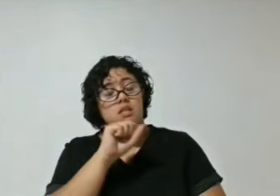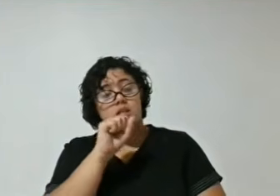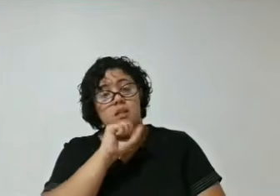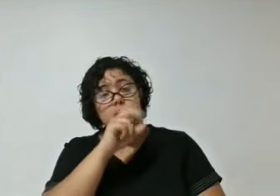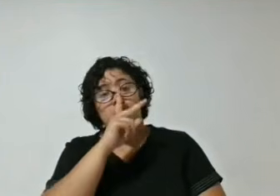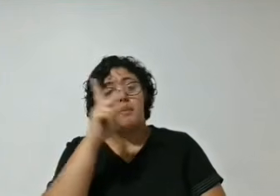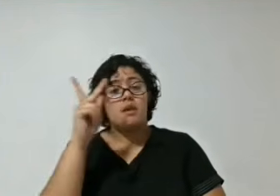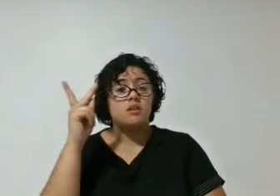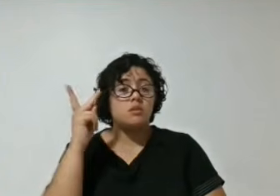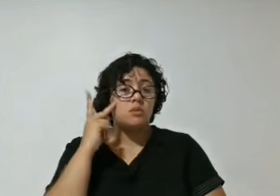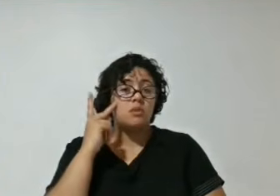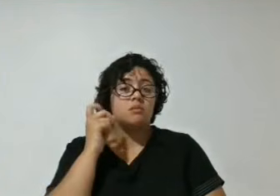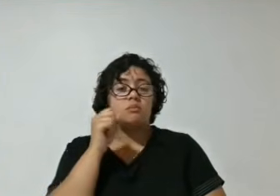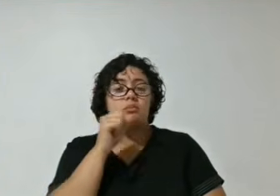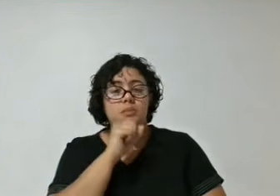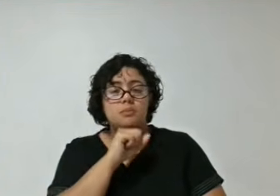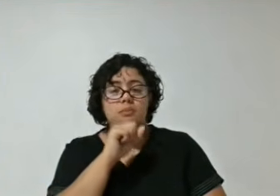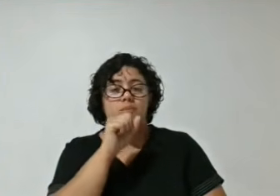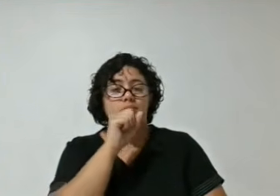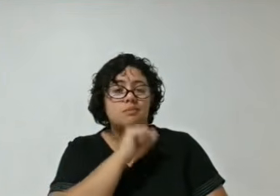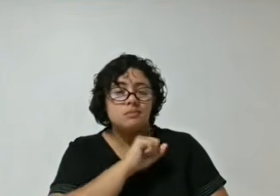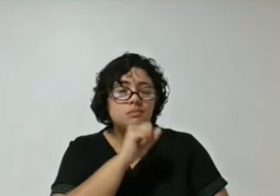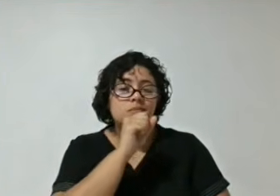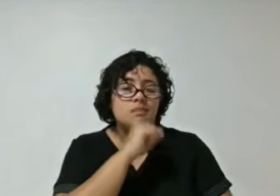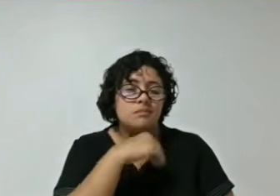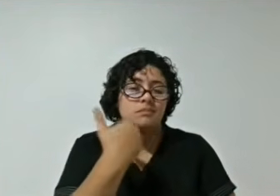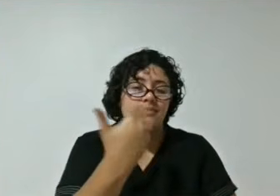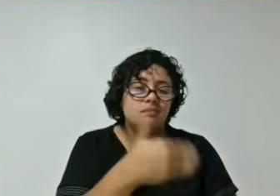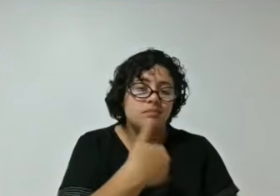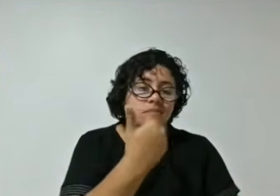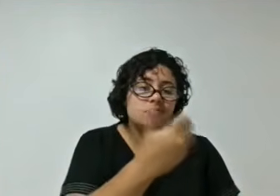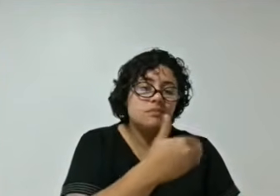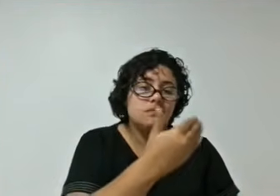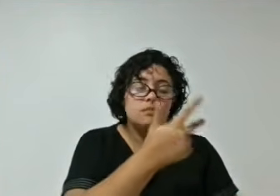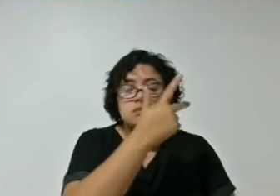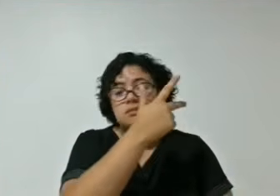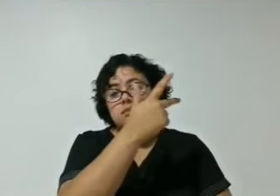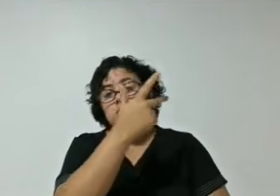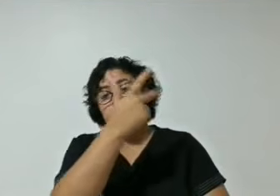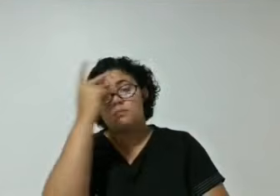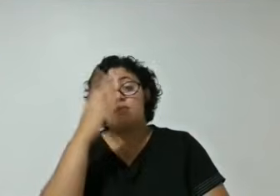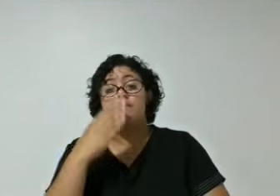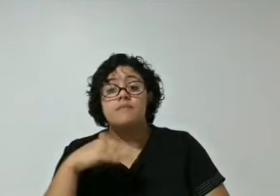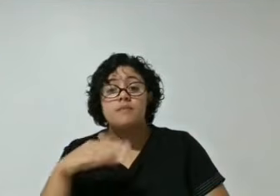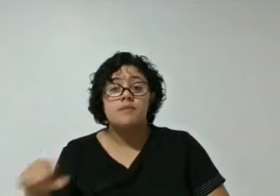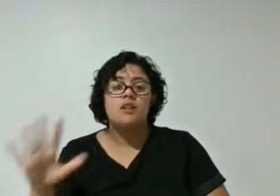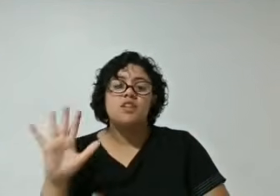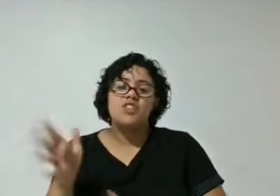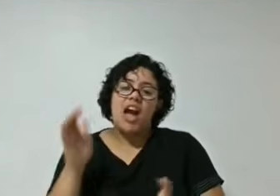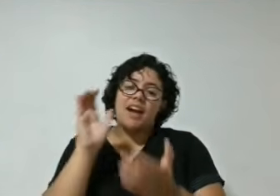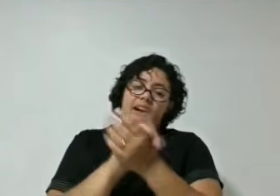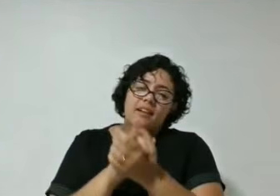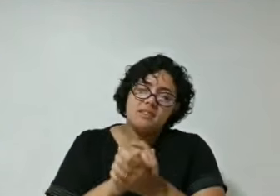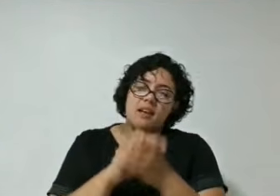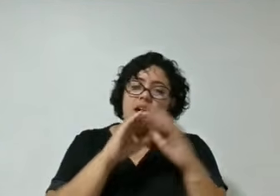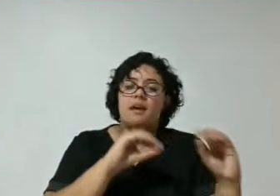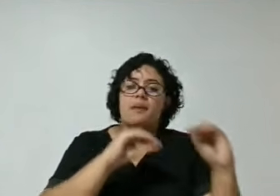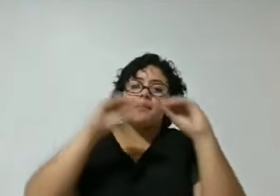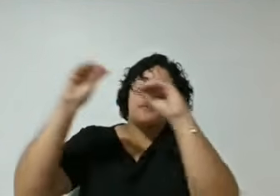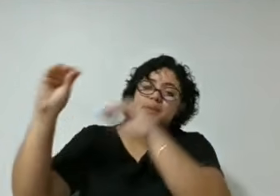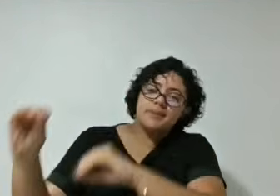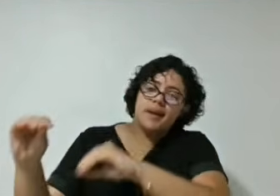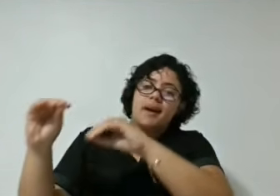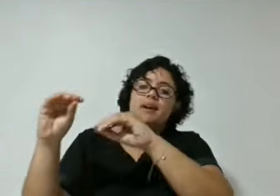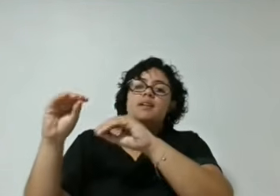foram envelhecendo, né? Igual você falou, as crianças que vinham aqui antes já casaram, já mudaram, já